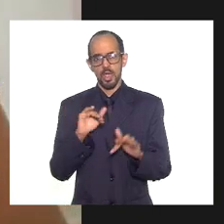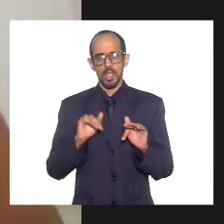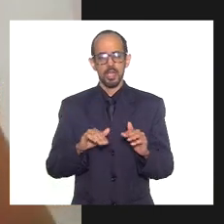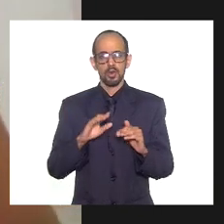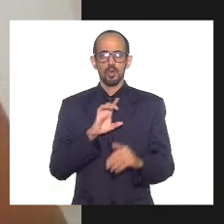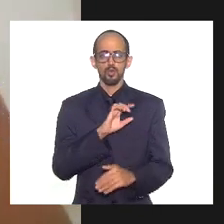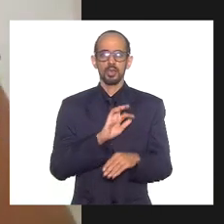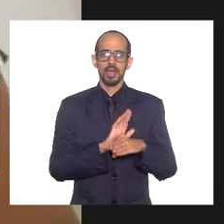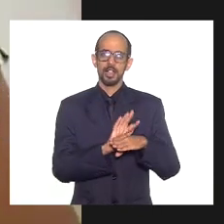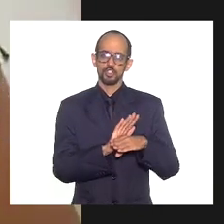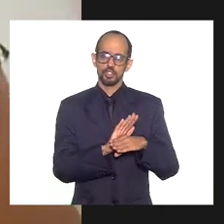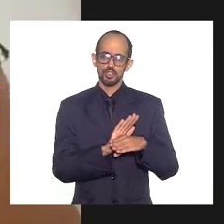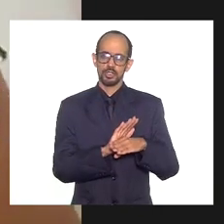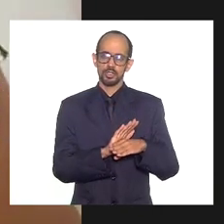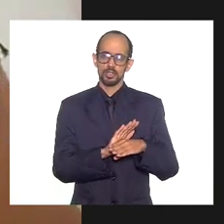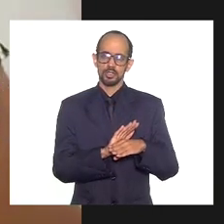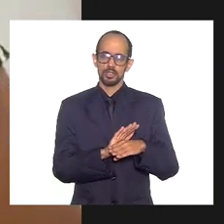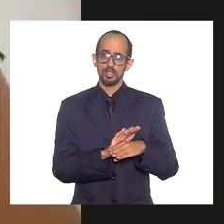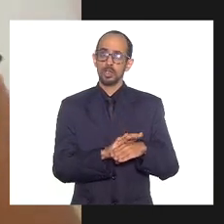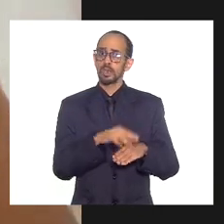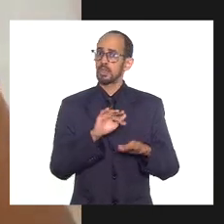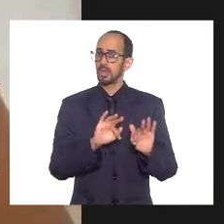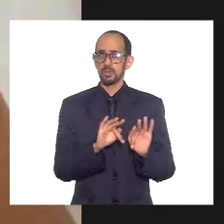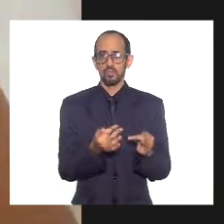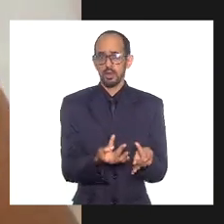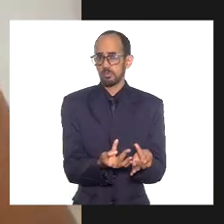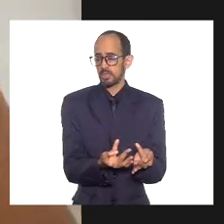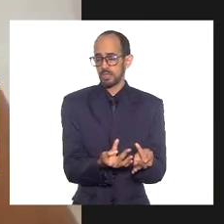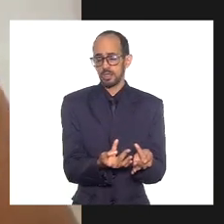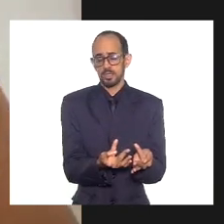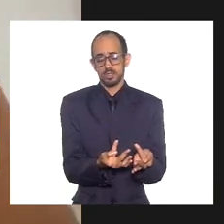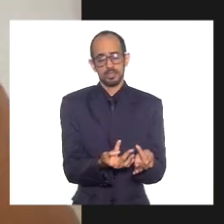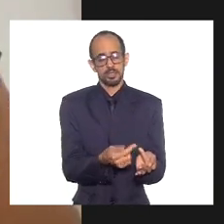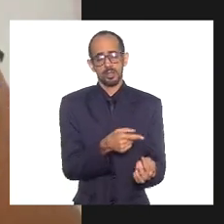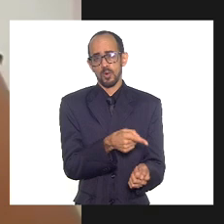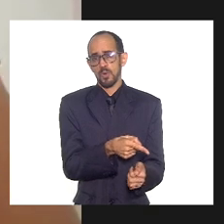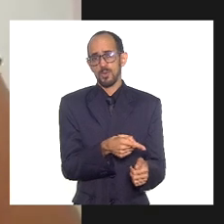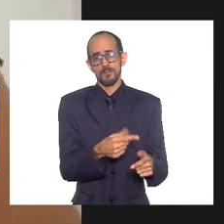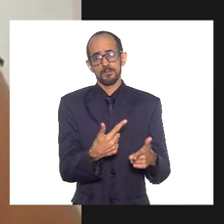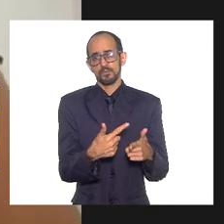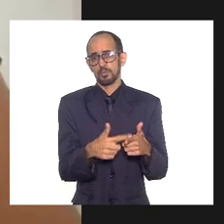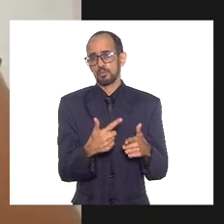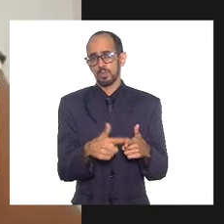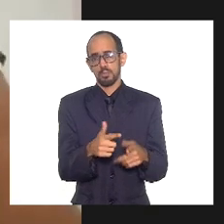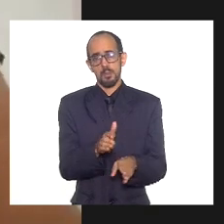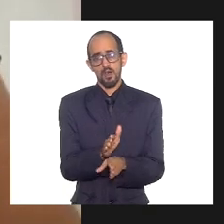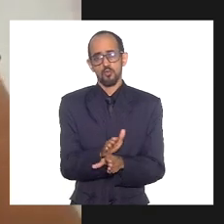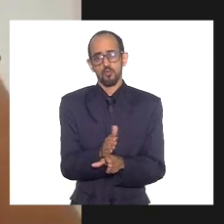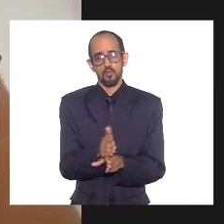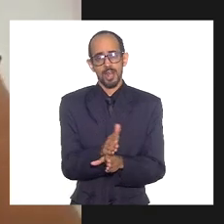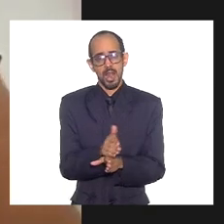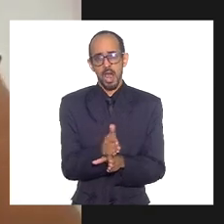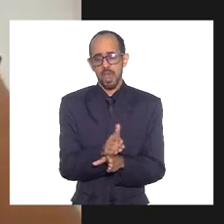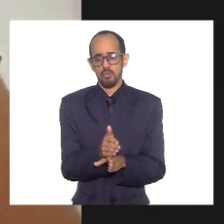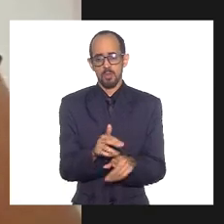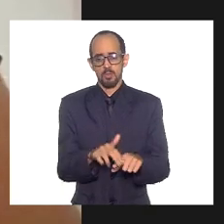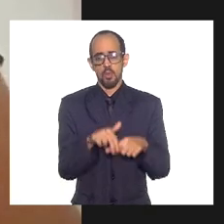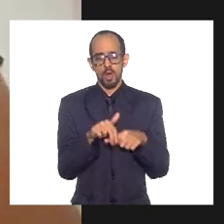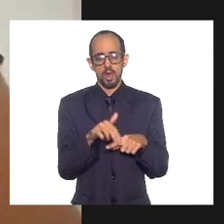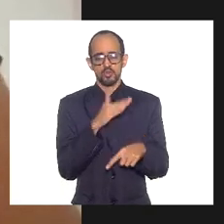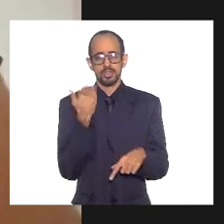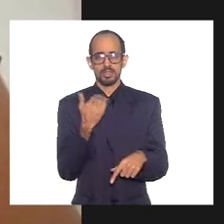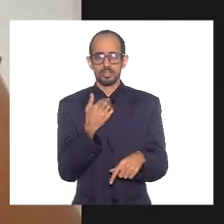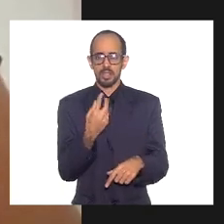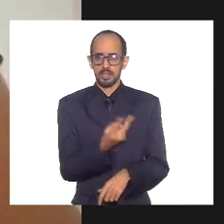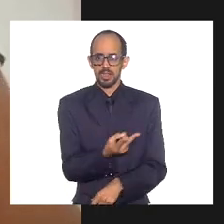famílias com situações muito, muito vulneráveis diante do